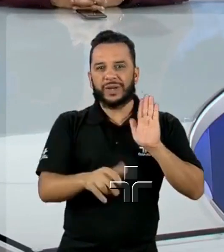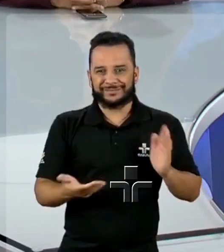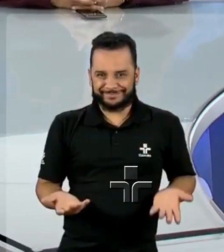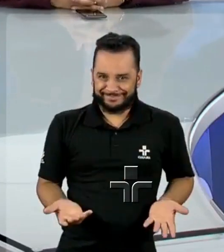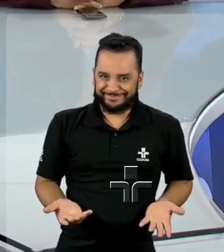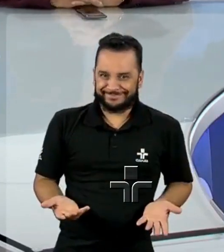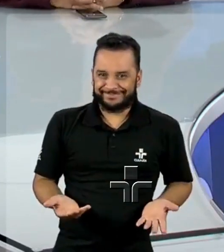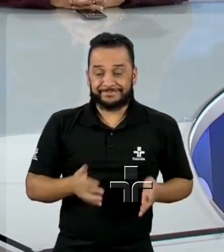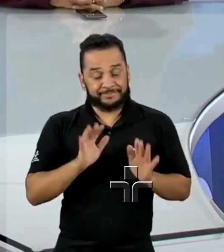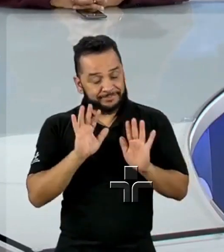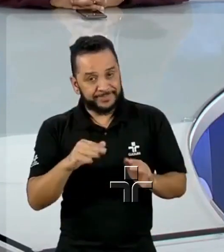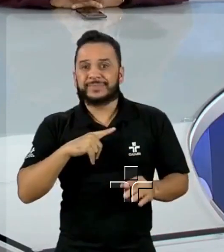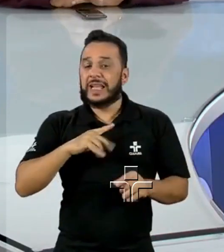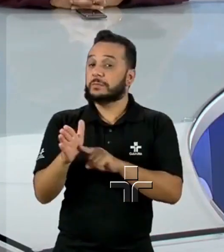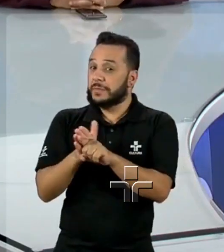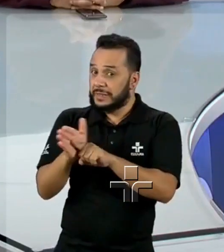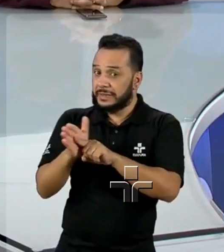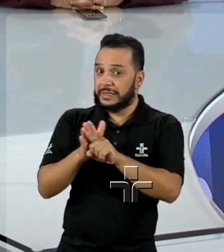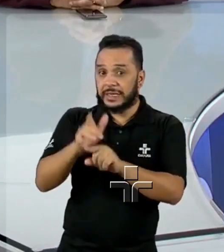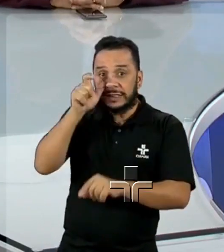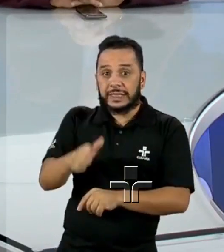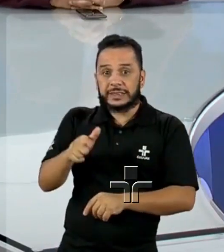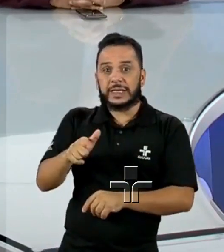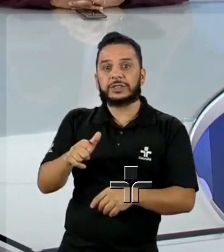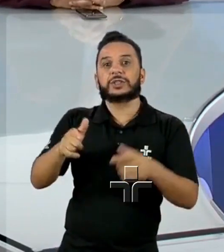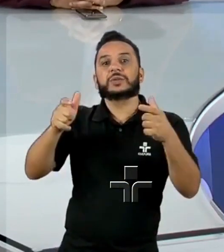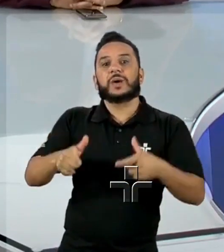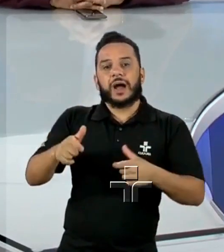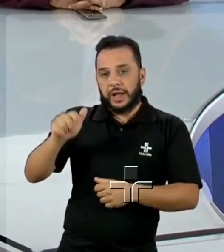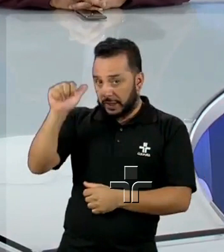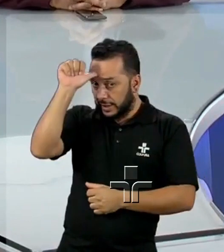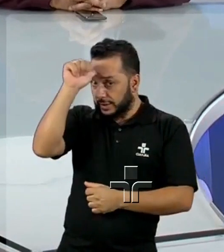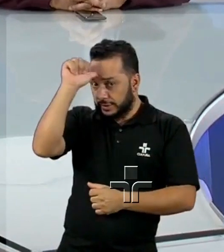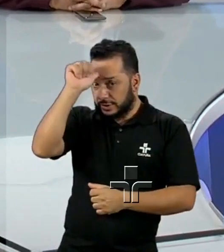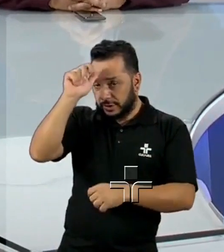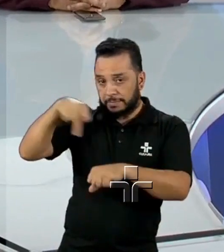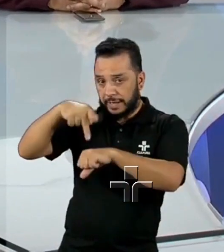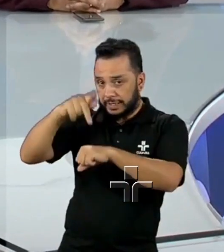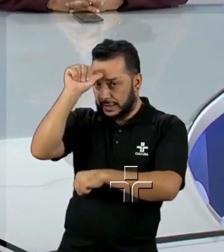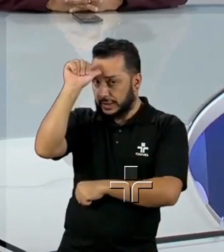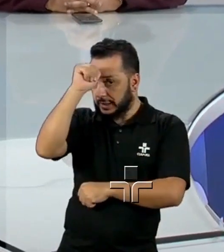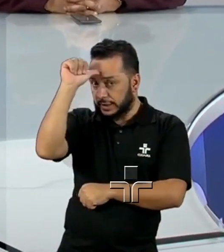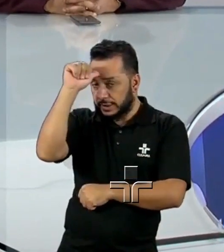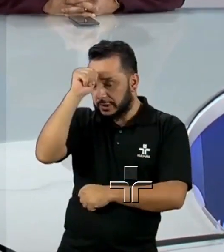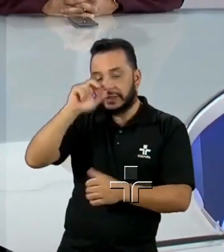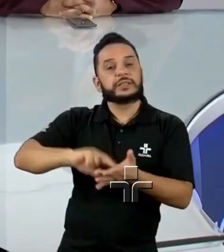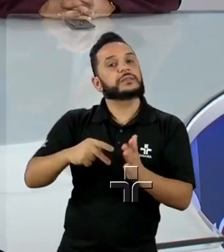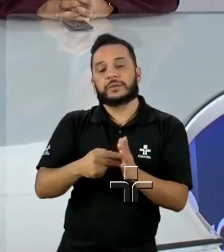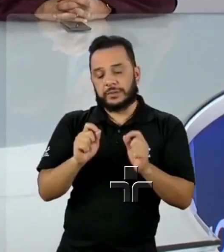foi feita uma pesquisa interessante na Índia, em que você tinha muita evasão